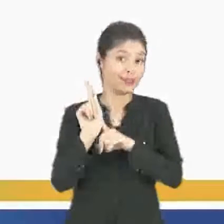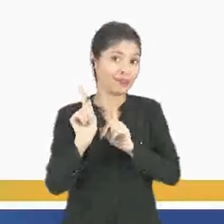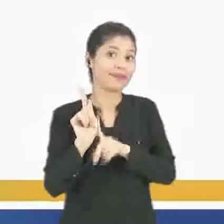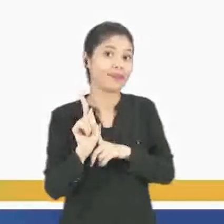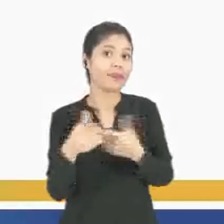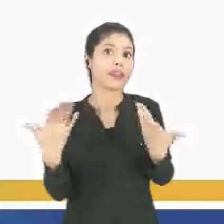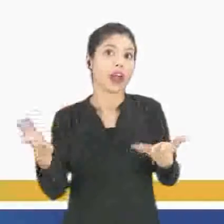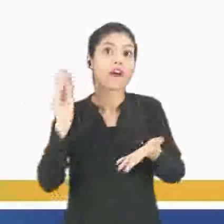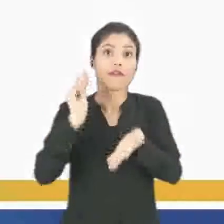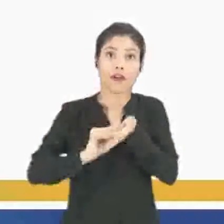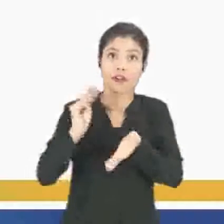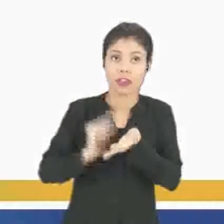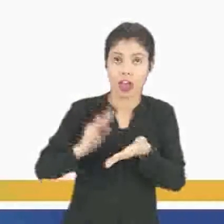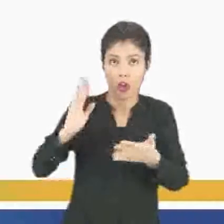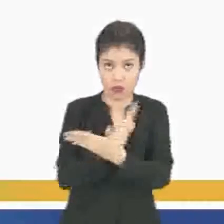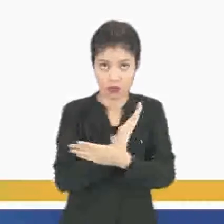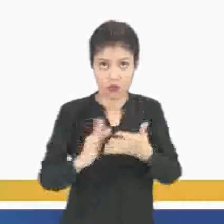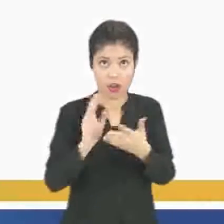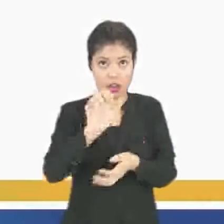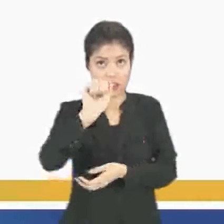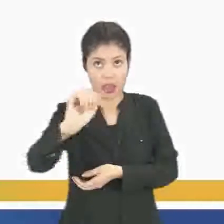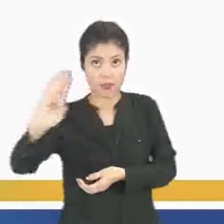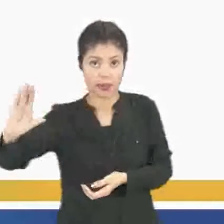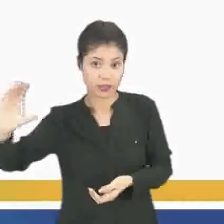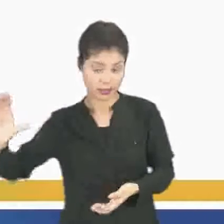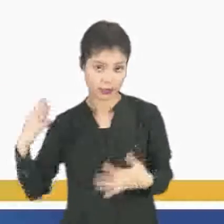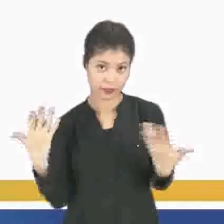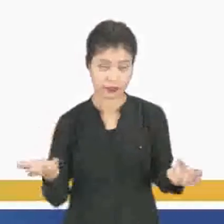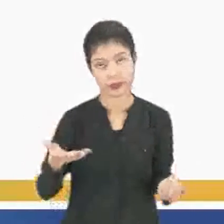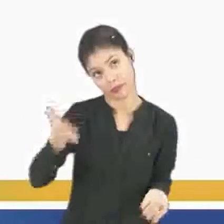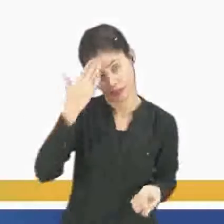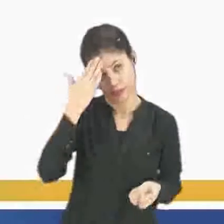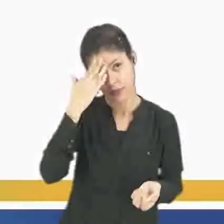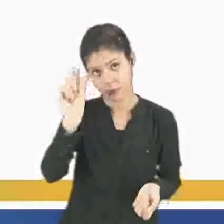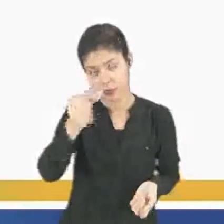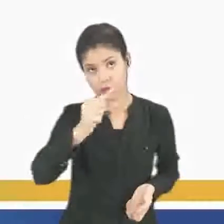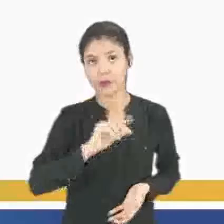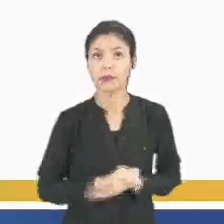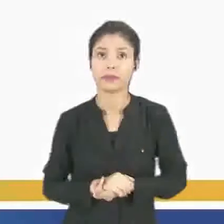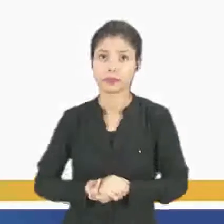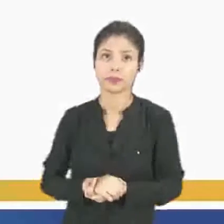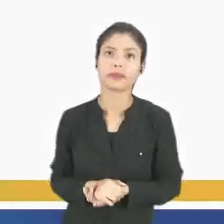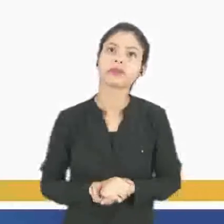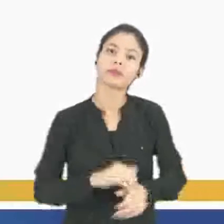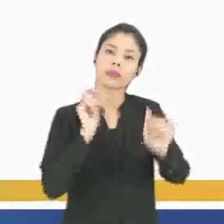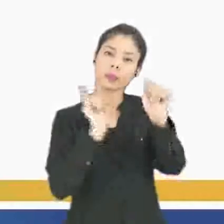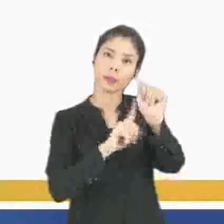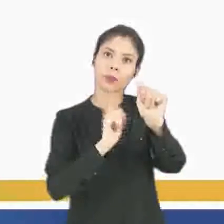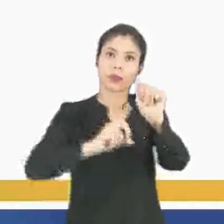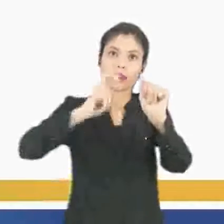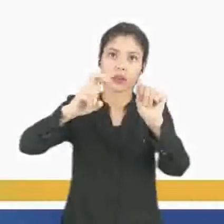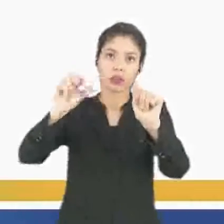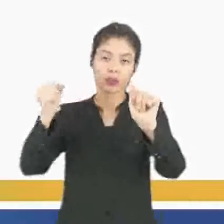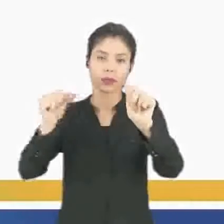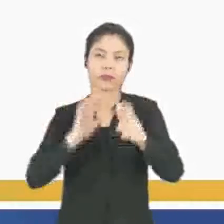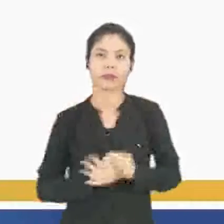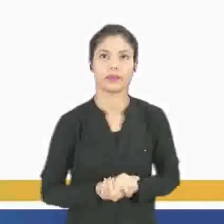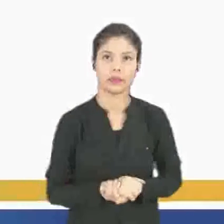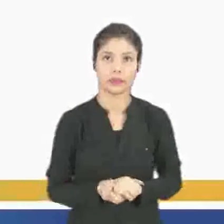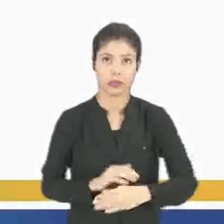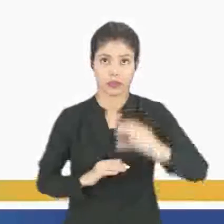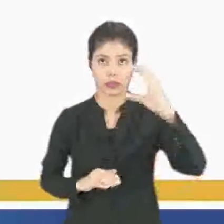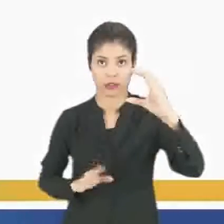Então, deve faltar uma das coordenadas de A, de B e de C. Bora entender isso? Ó, coordenada de A eu tenho 5 e